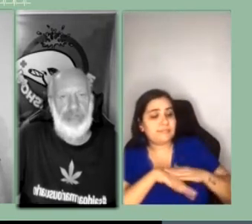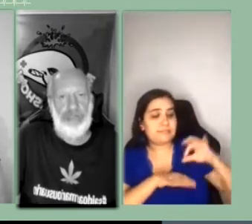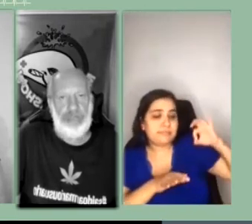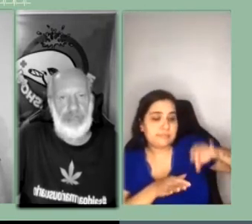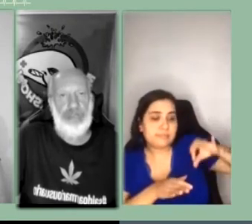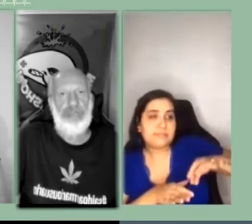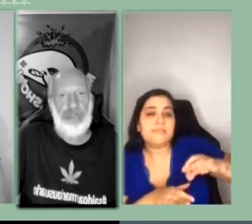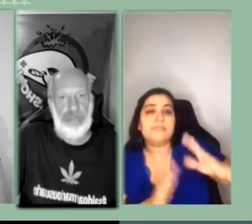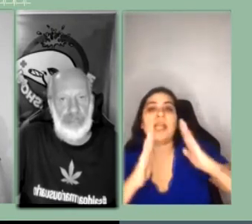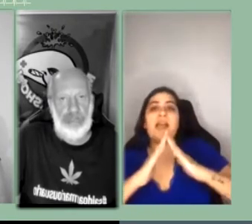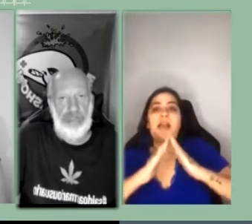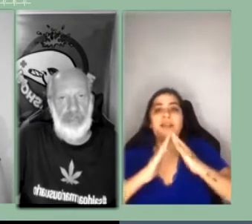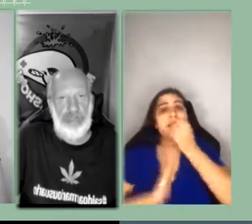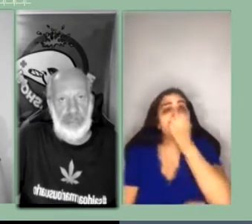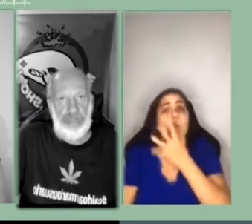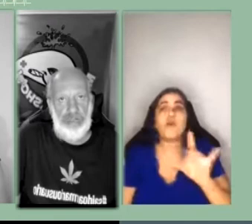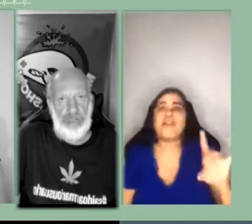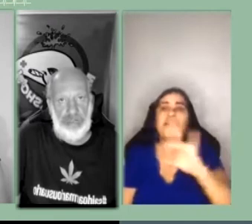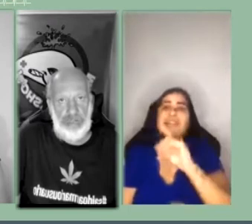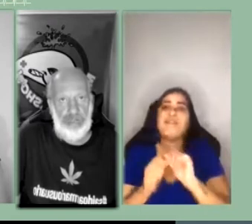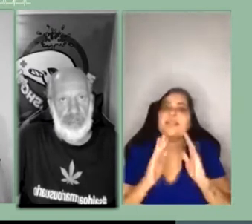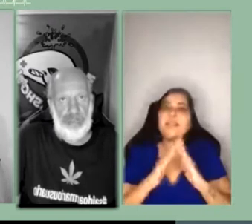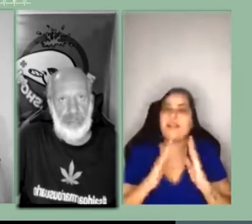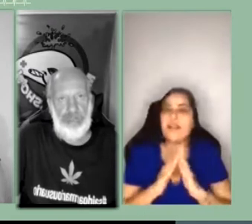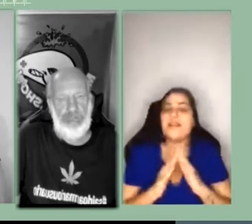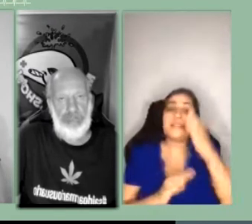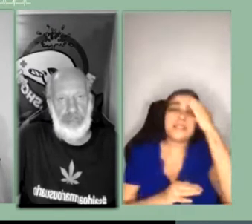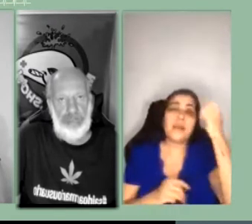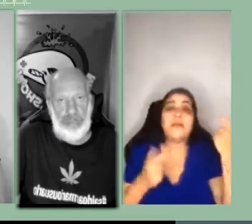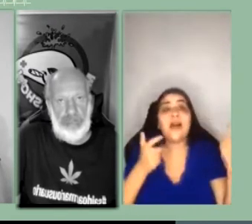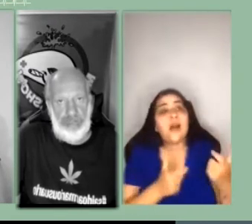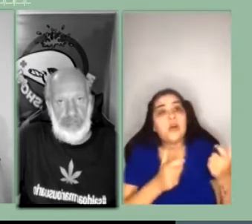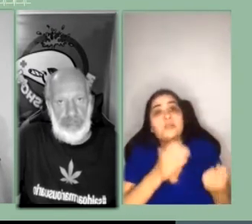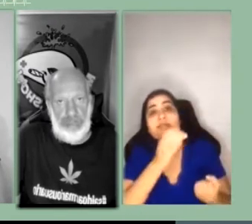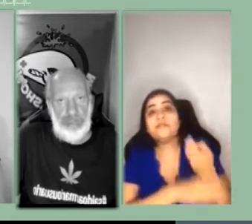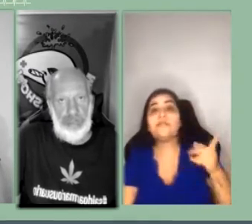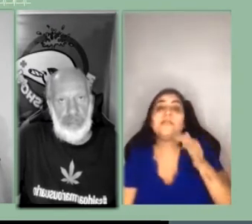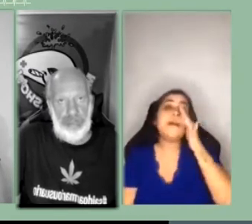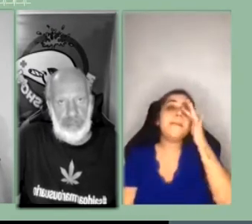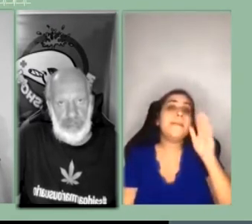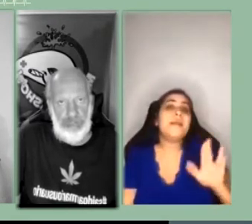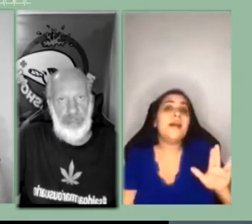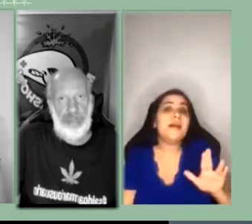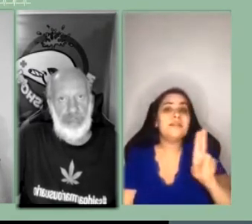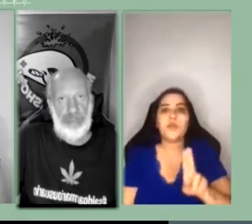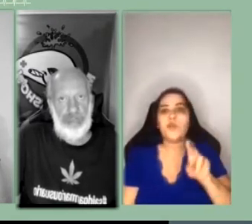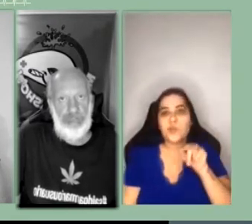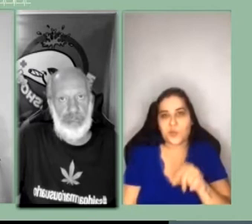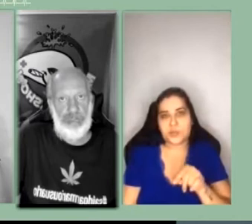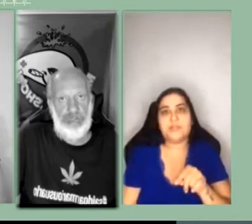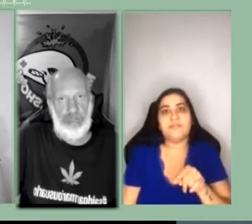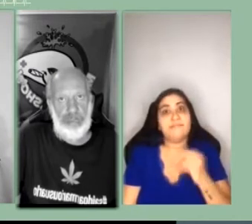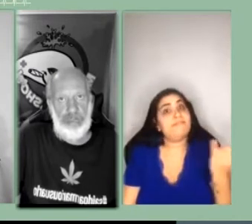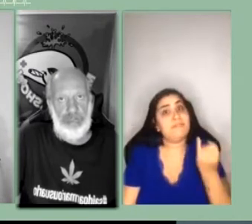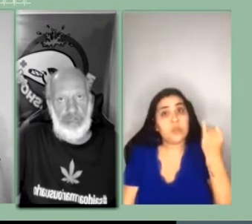seu cultivo, cuidar, saber a origem daquela planta que está utilizando. É muito importante a gente saber